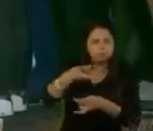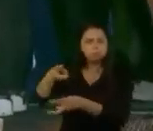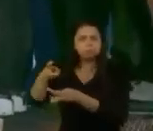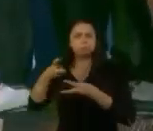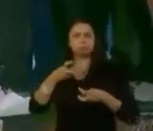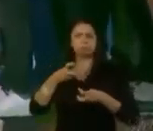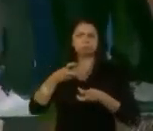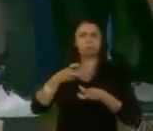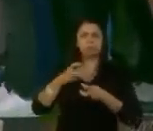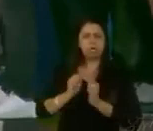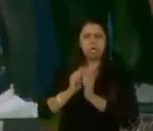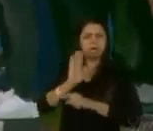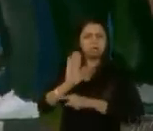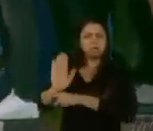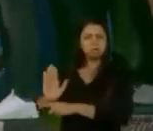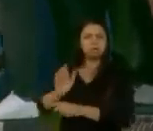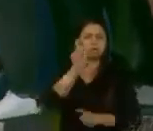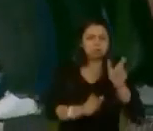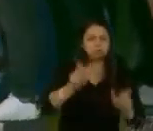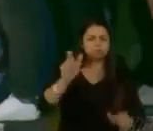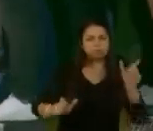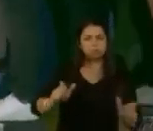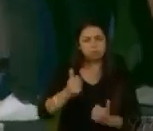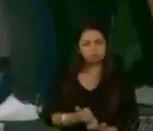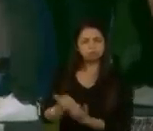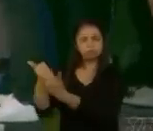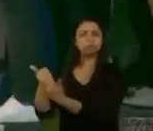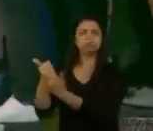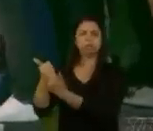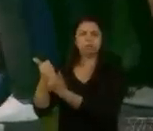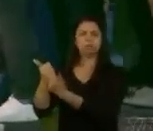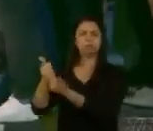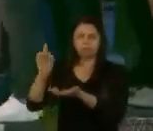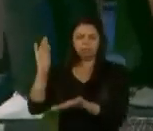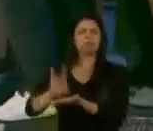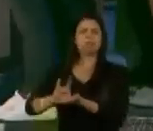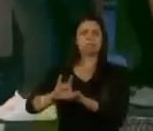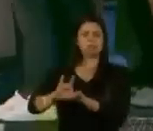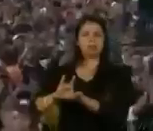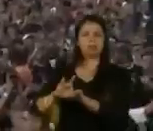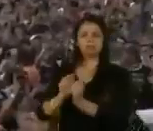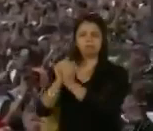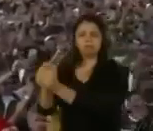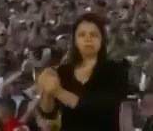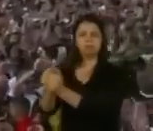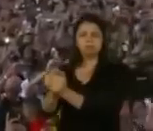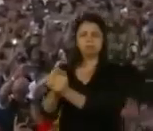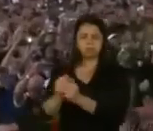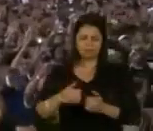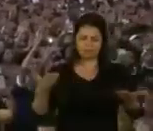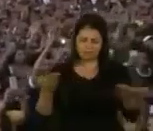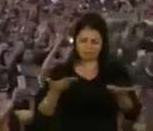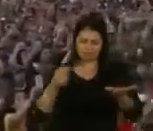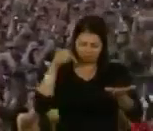homens sábios e íntegros em sua volta. Meu Deus, aqui está a tua igreja, e o que a